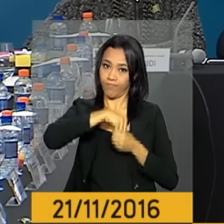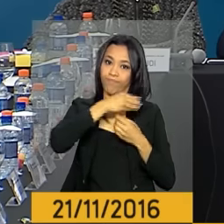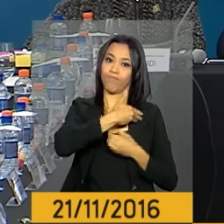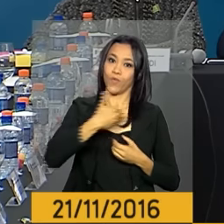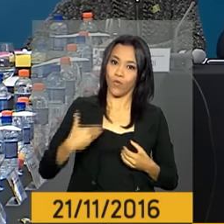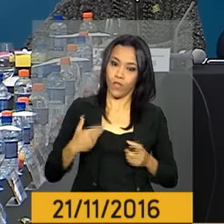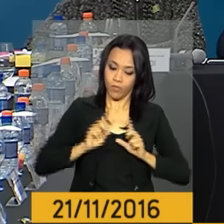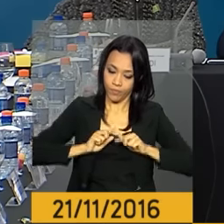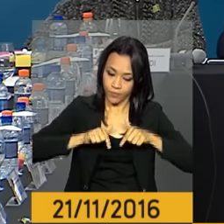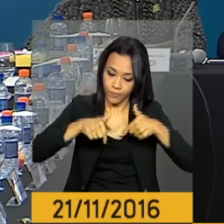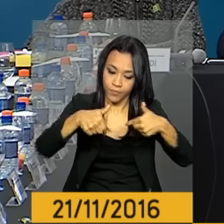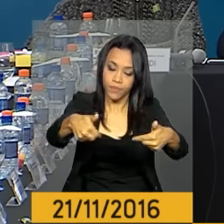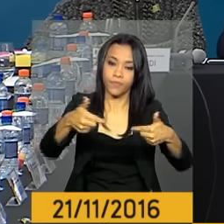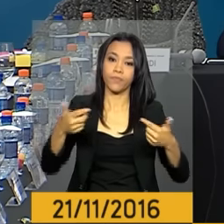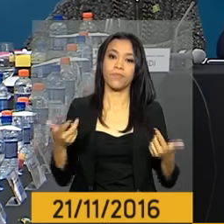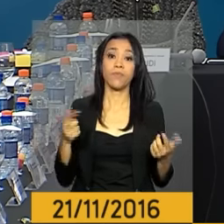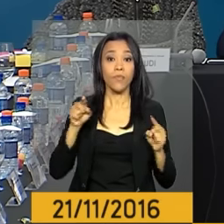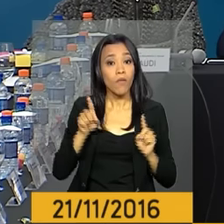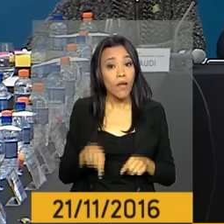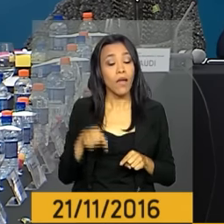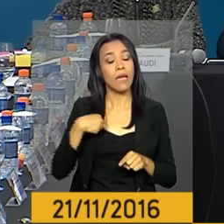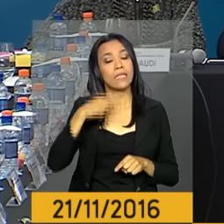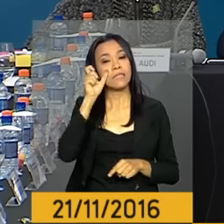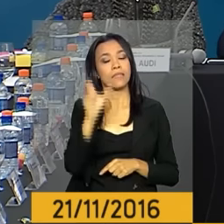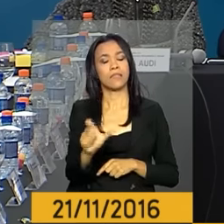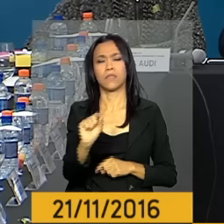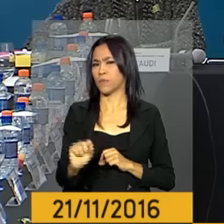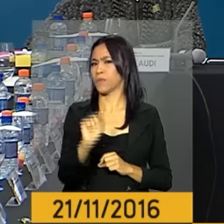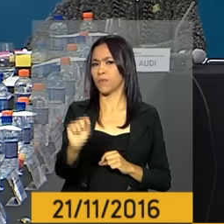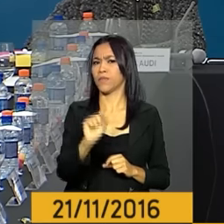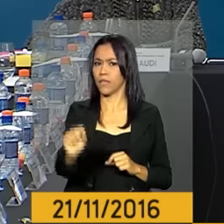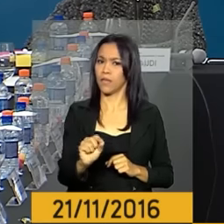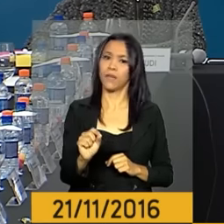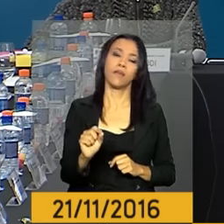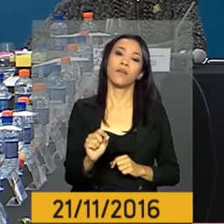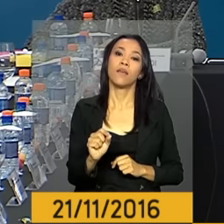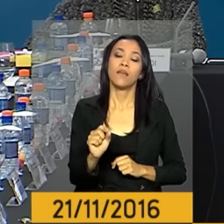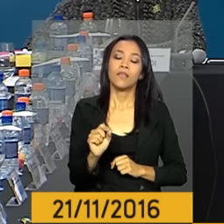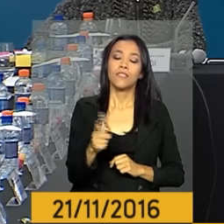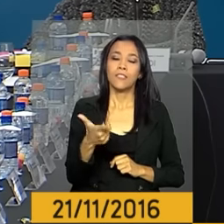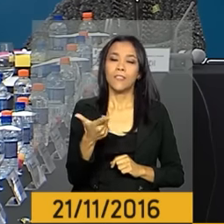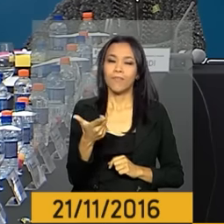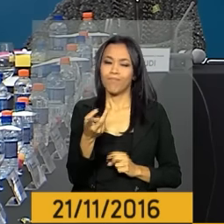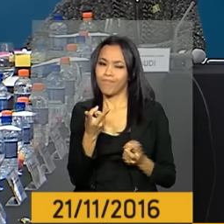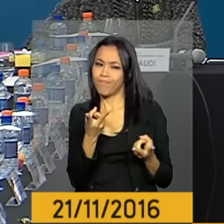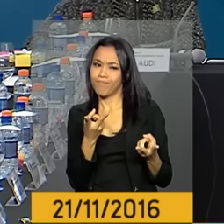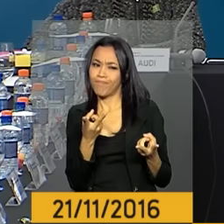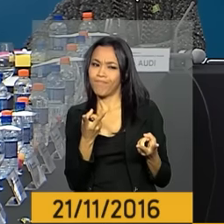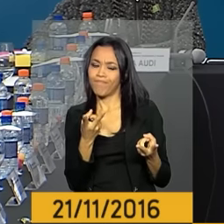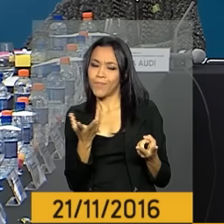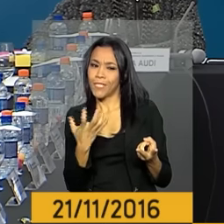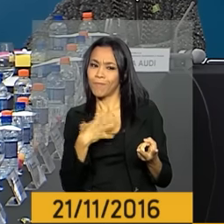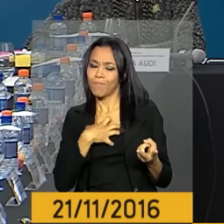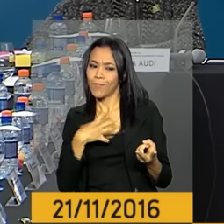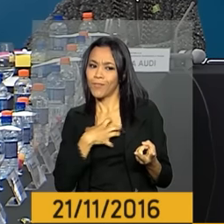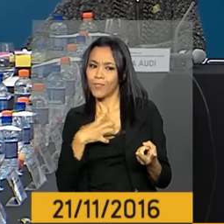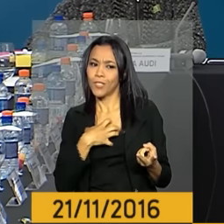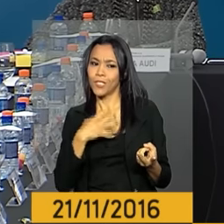E é interessante que, em matéria de sensibilidade social, nós não